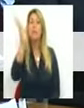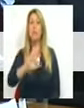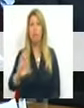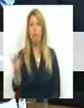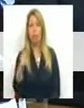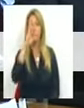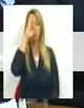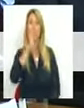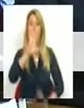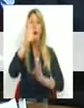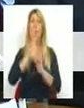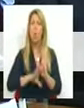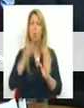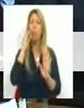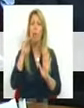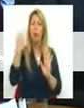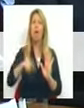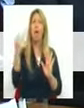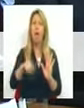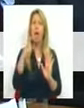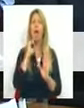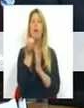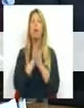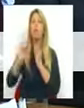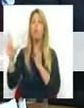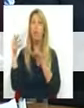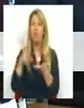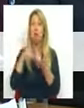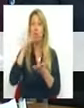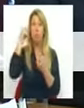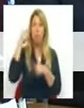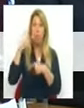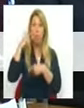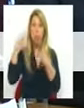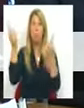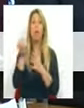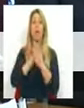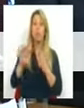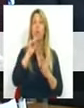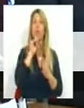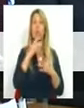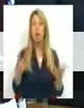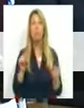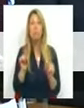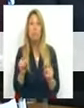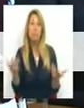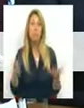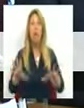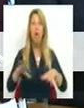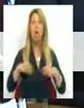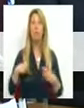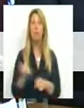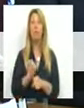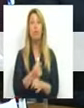que o banco tinha condições para devolver a ajuda pública, portanto é com esta convicção que também assumem as funções de representantes do